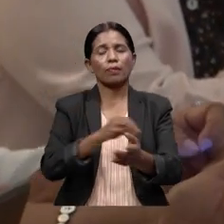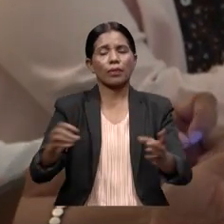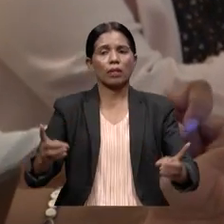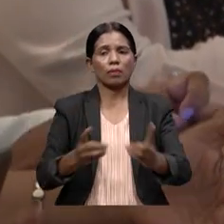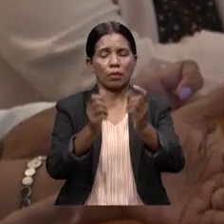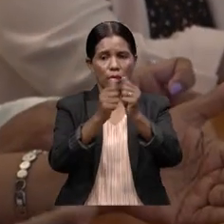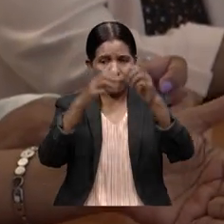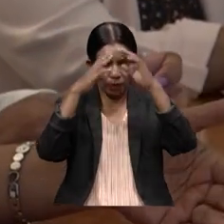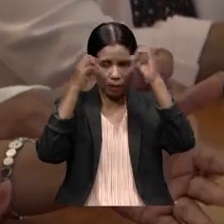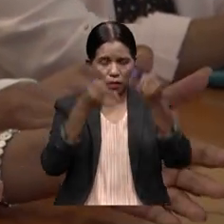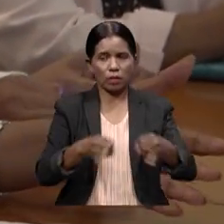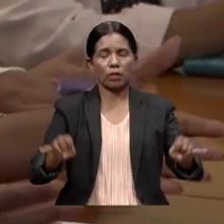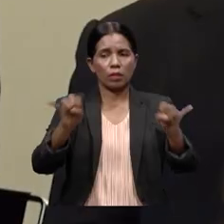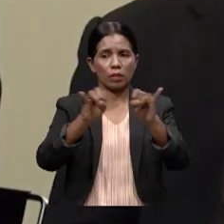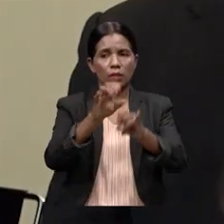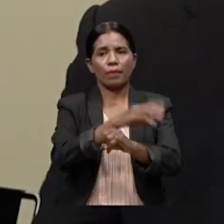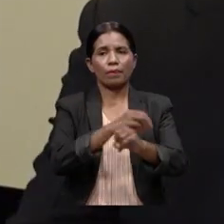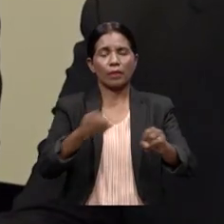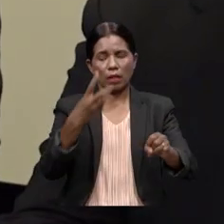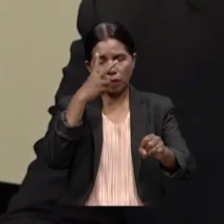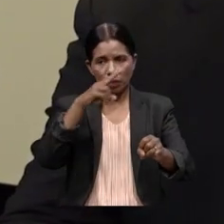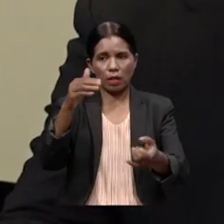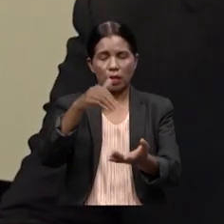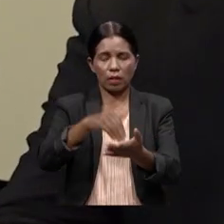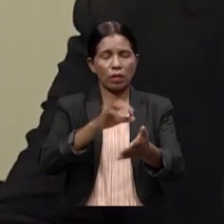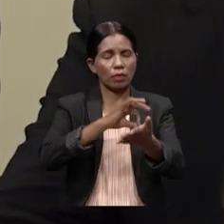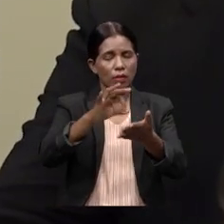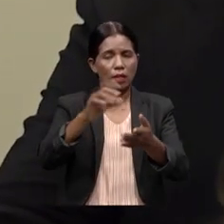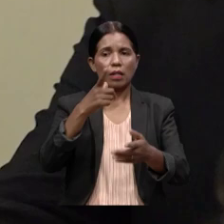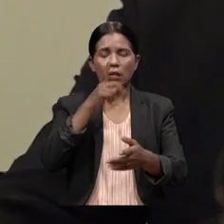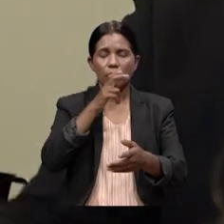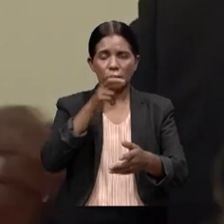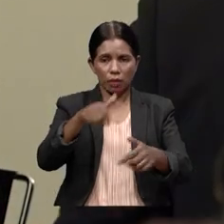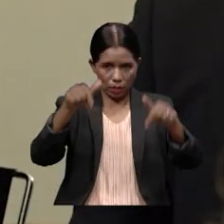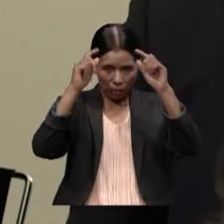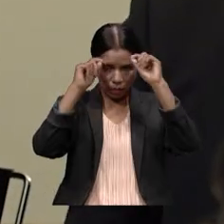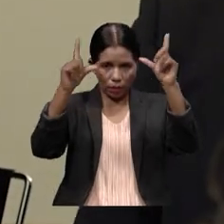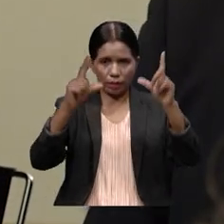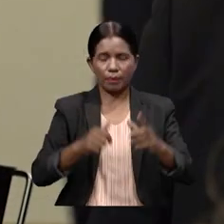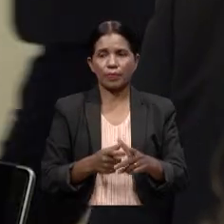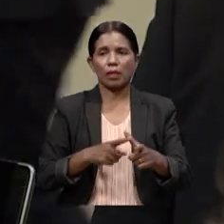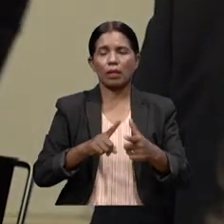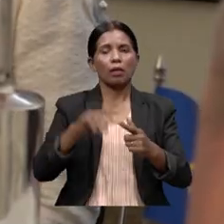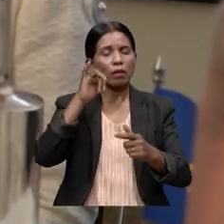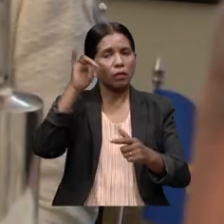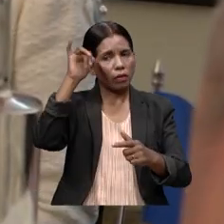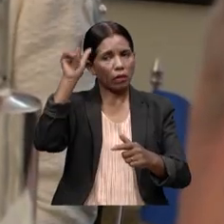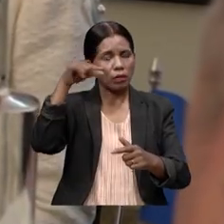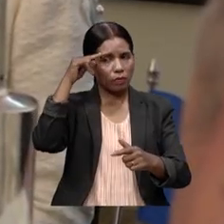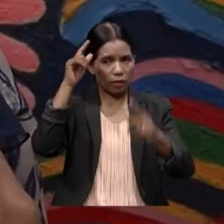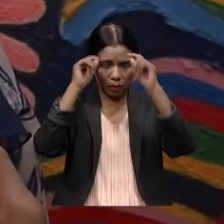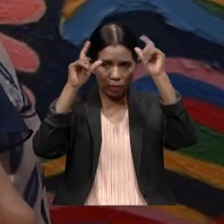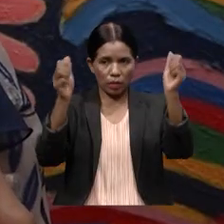ao presidente Instituto Camões, ato reforça a formação Liam Português de Timor-Leste. E depois orcei de governo Timor-Leste